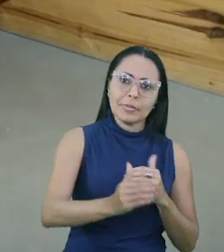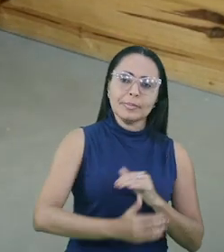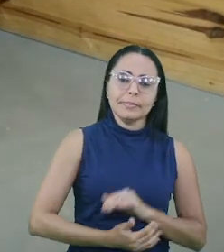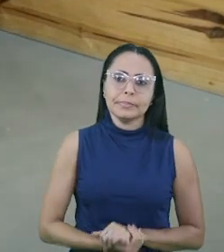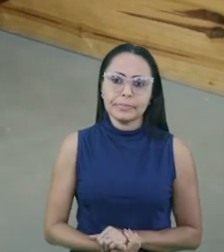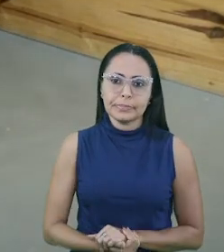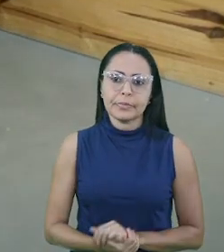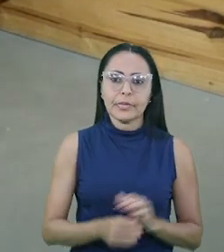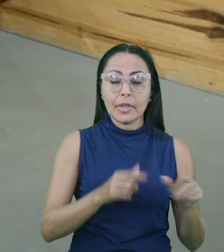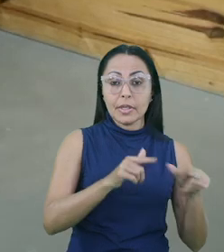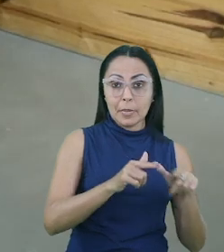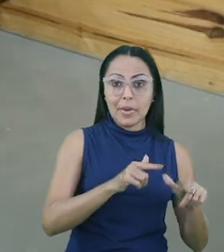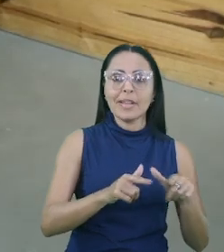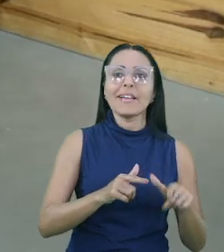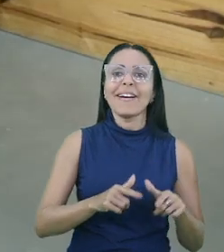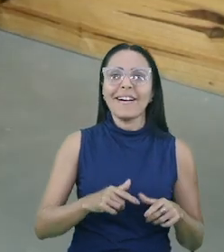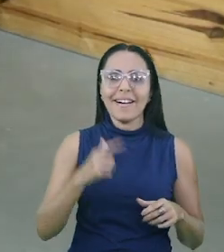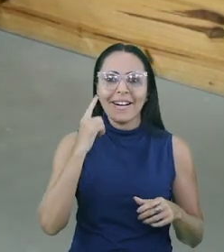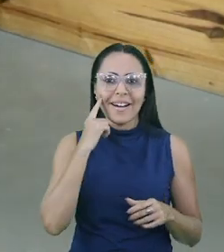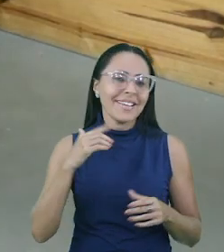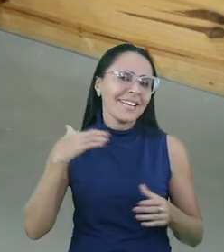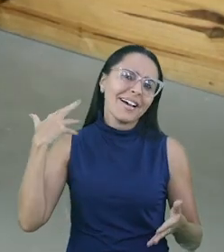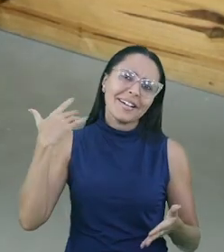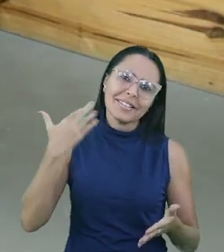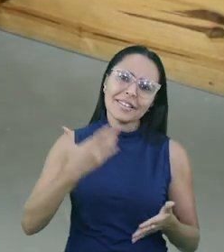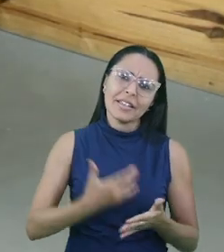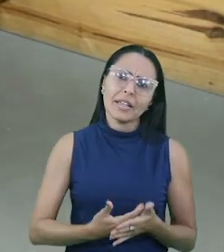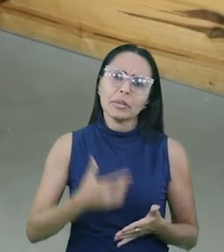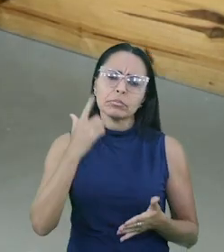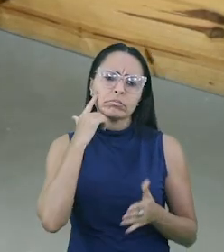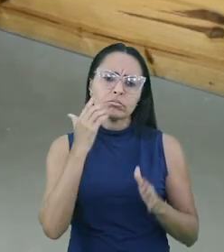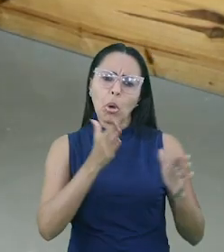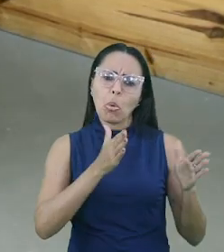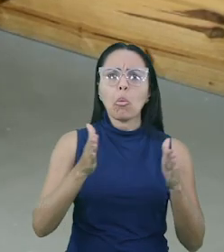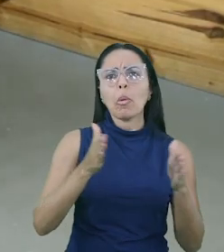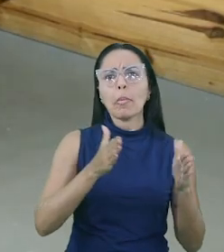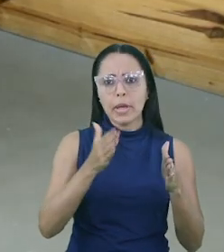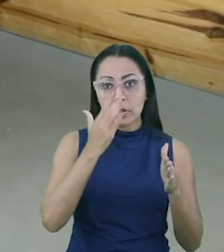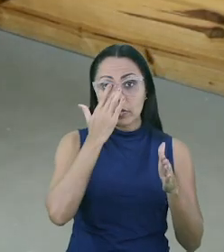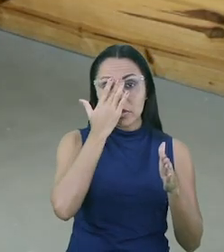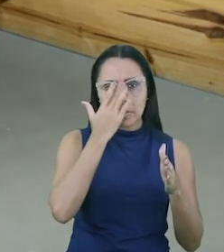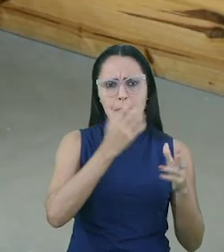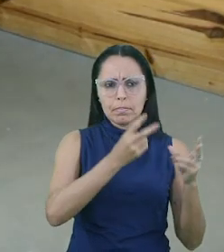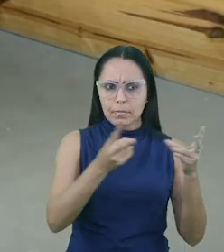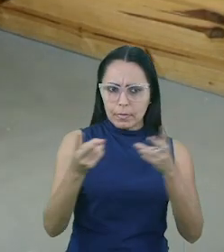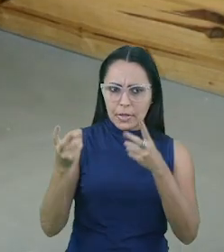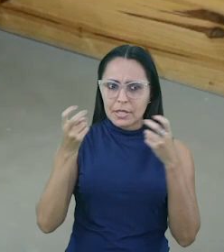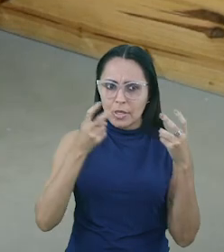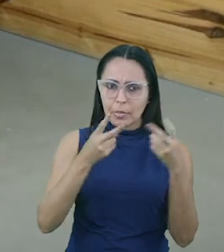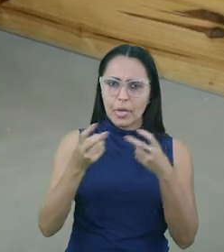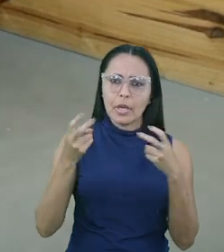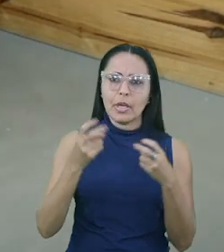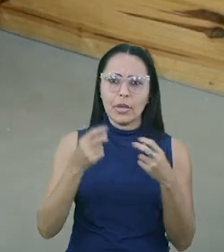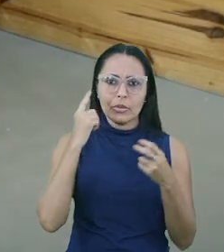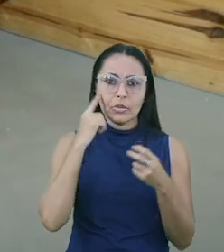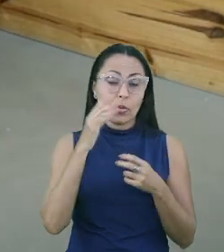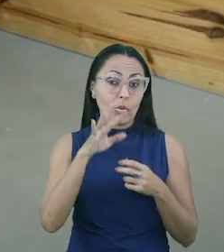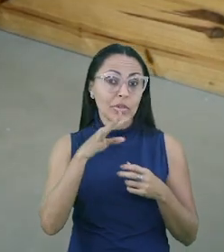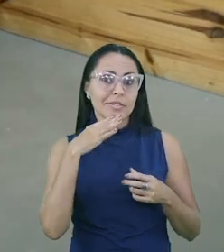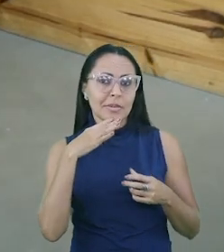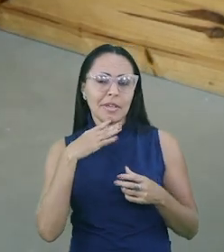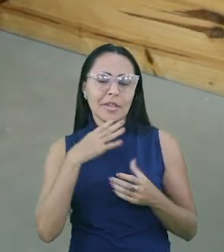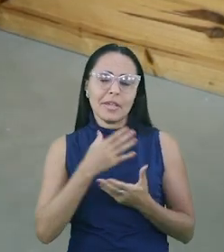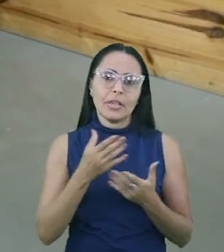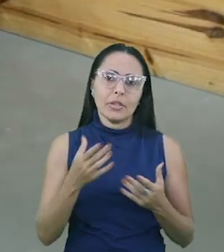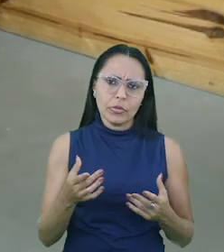a trabalhar com design gráfico e até em que momento tu enxergou que tipo os fundamentos, os teus conhecimentos do design